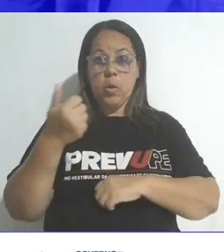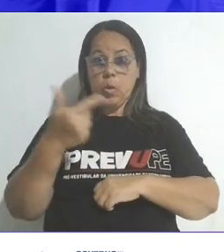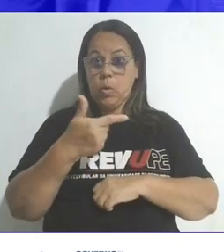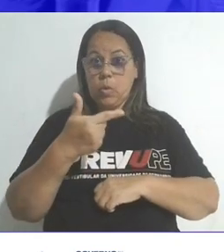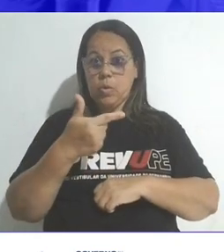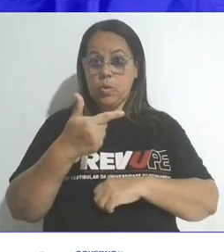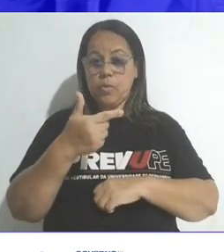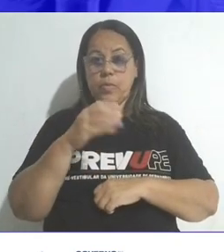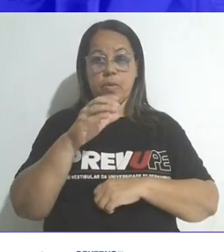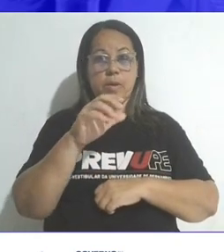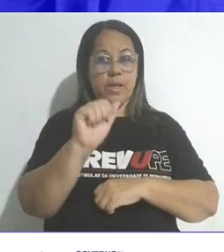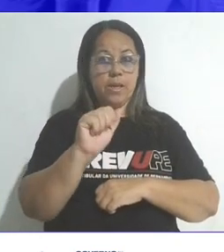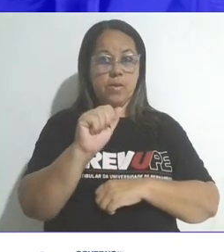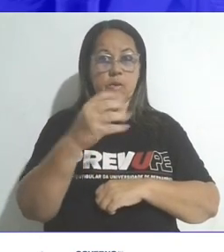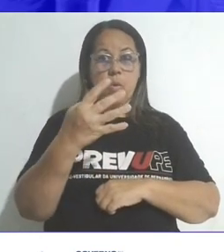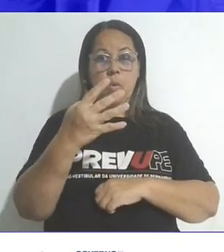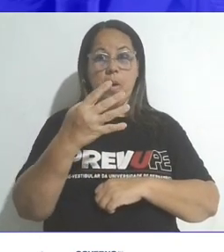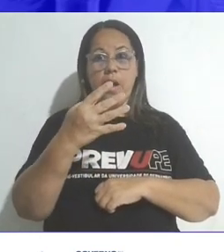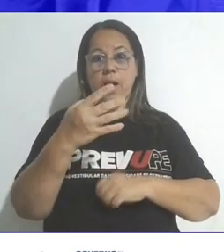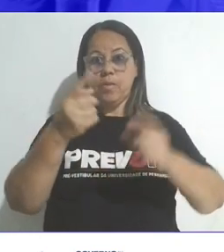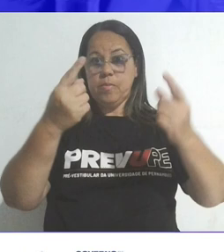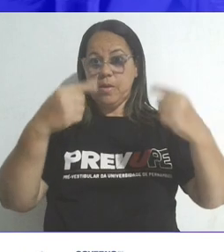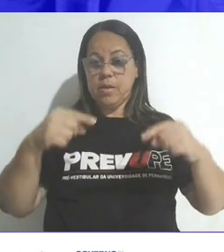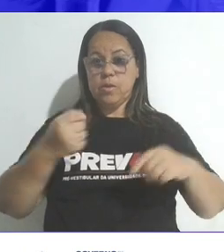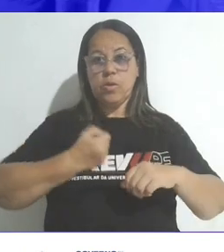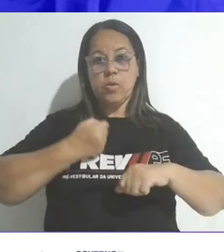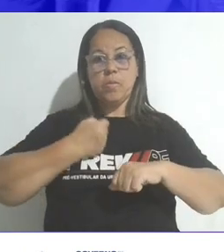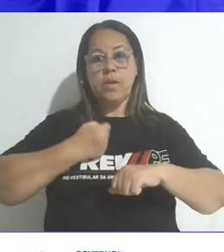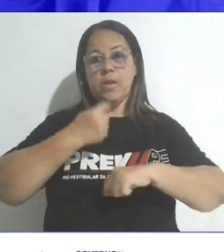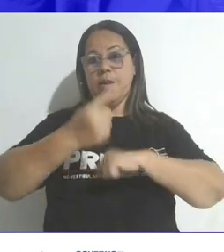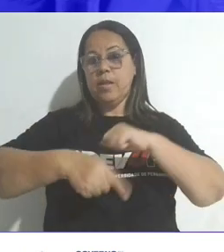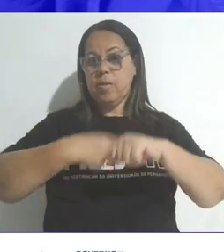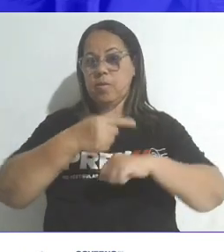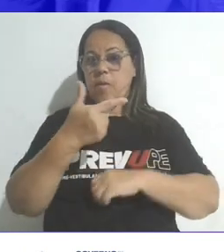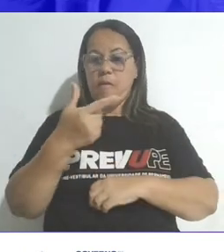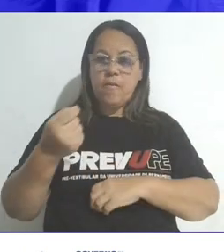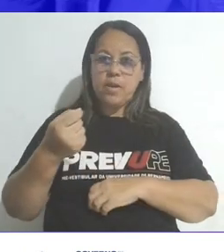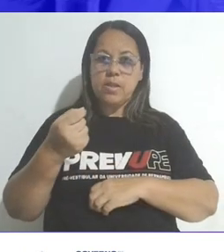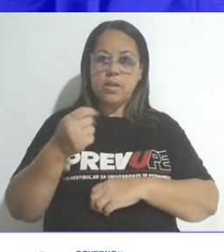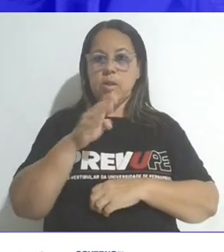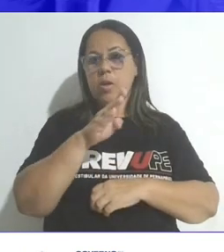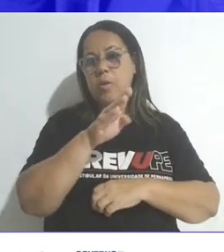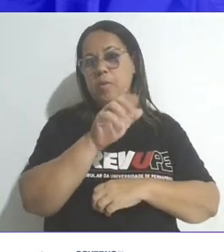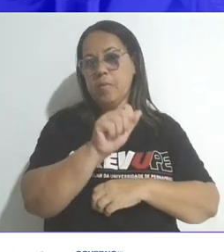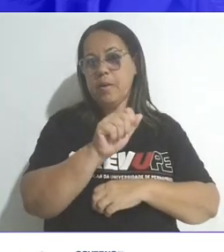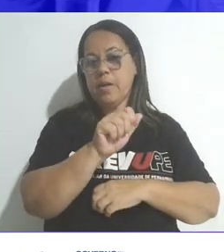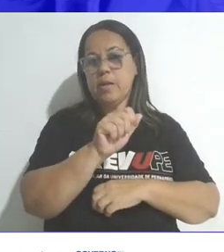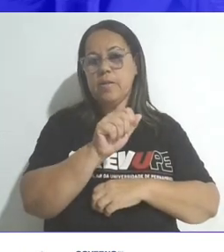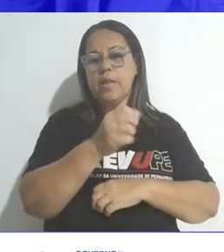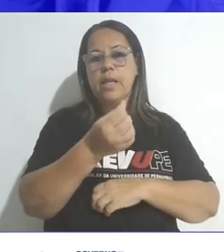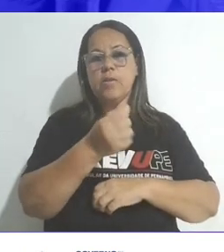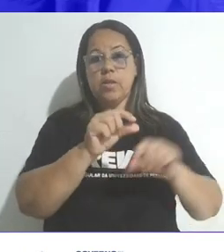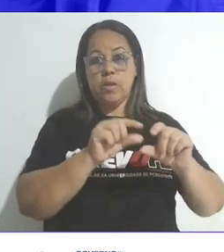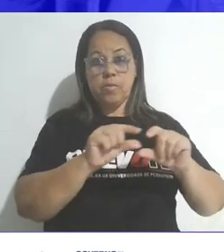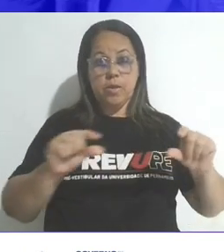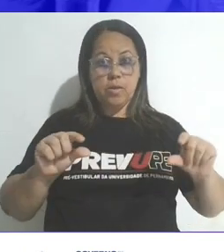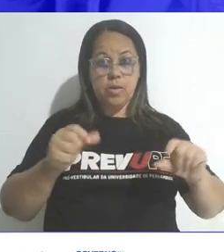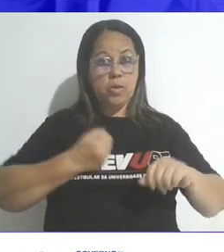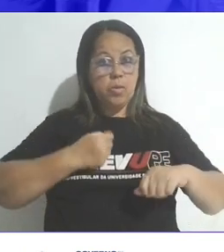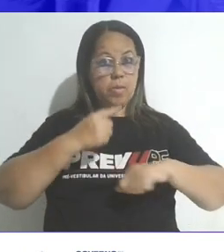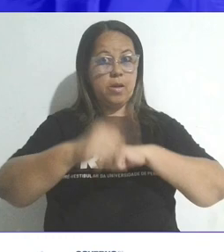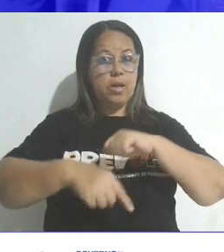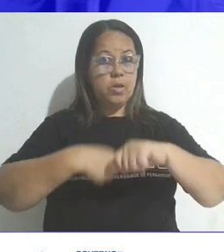o cálcio, quarto período, número atômico 20, e o bário, que está no sexto período e tem número